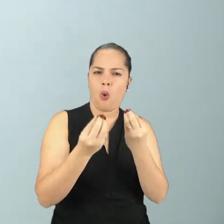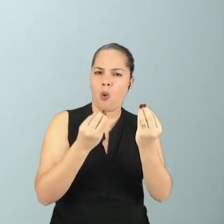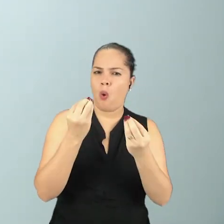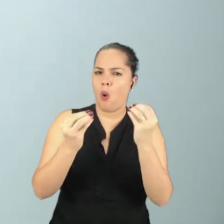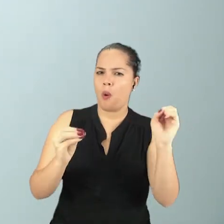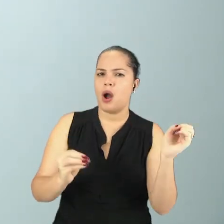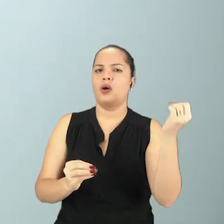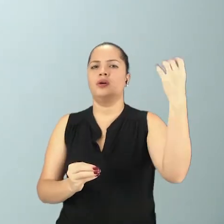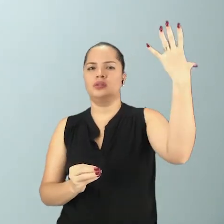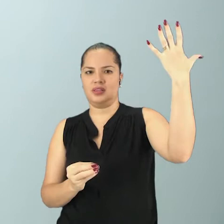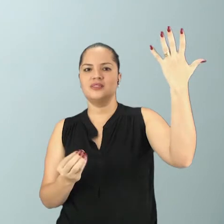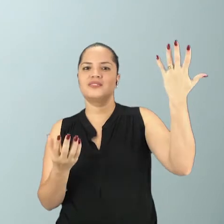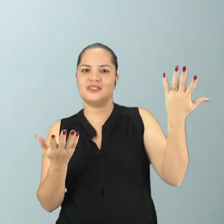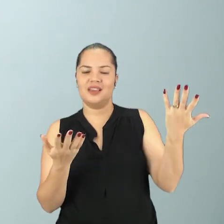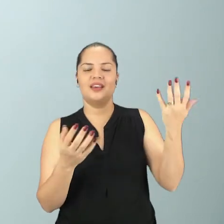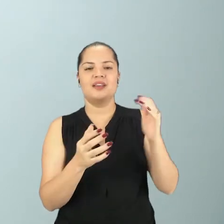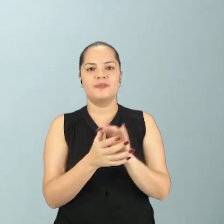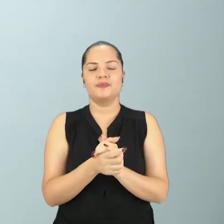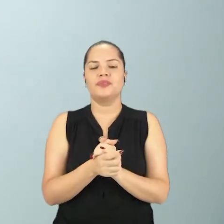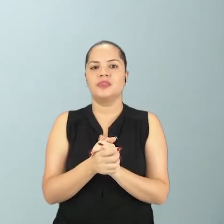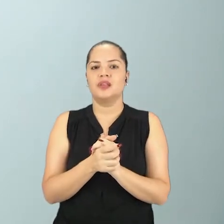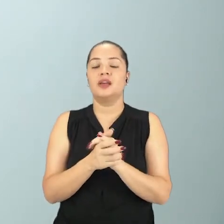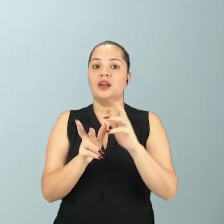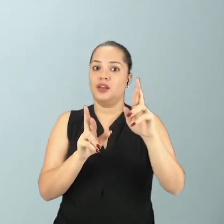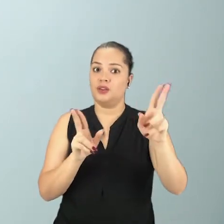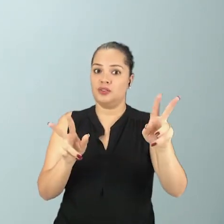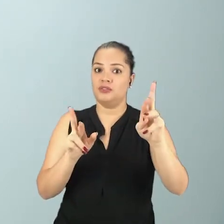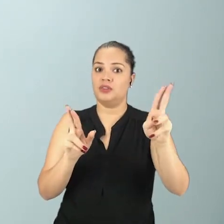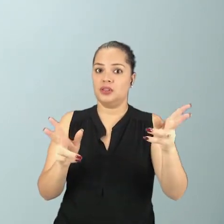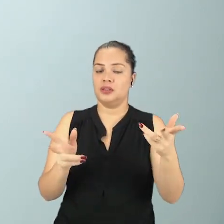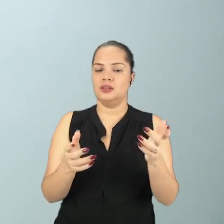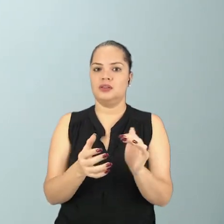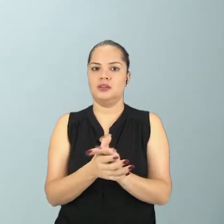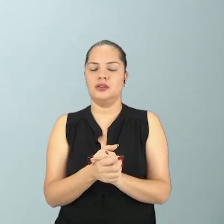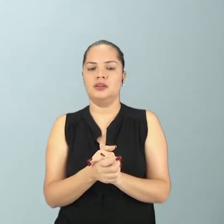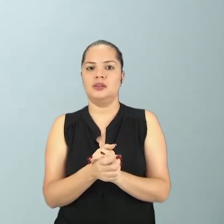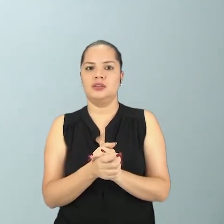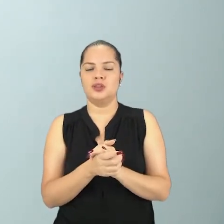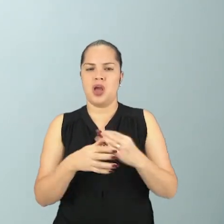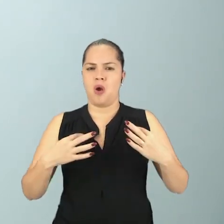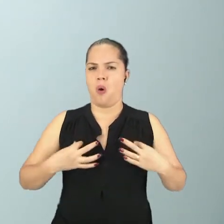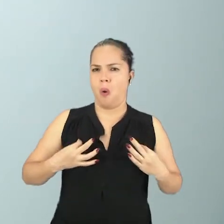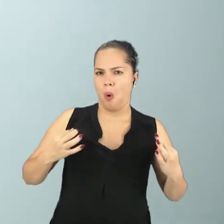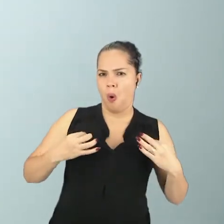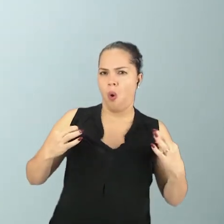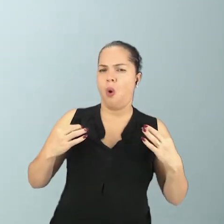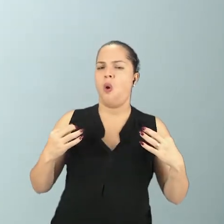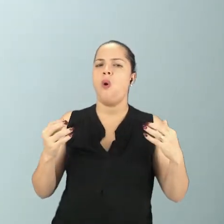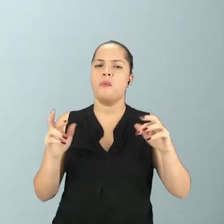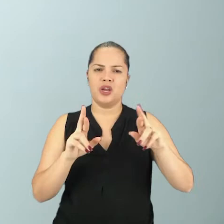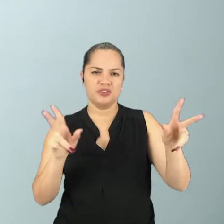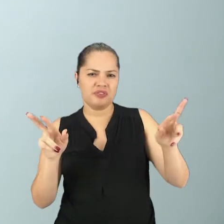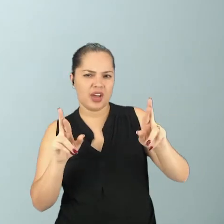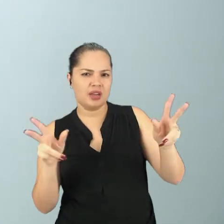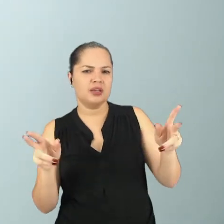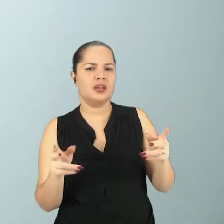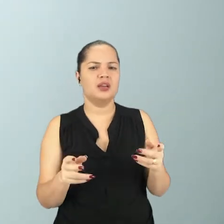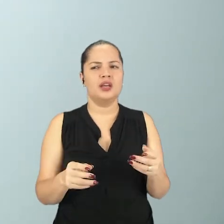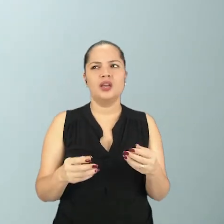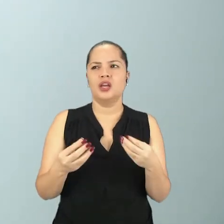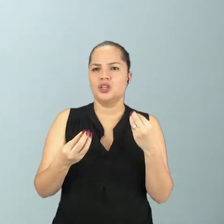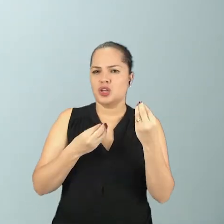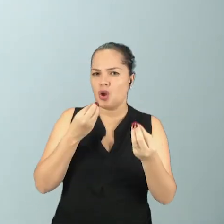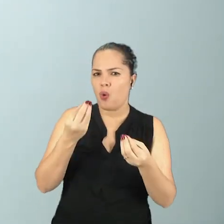agir. O modo de agir no inverno não é o modo de agir do verão. Né, as roupas mudam, os hábitos mudam, a